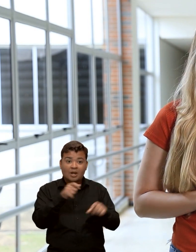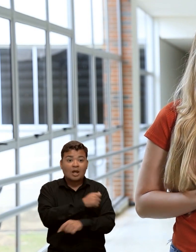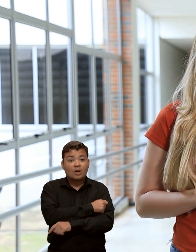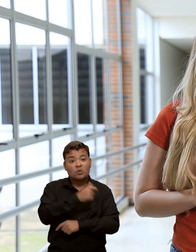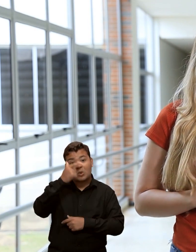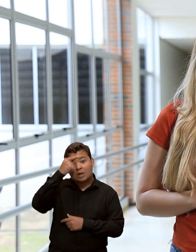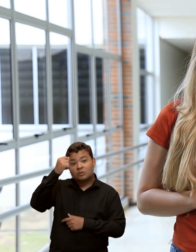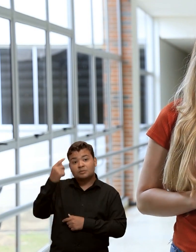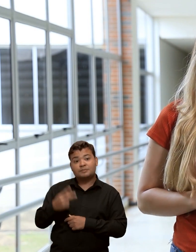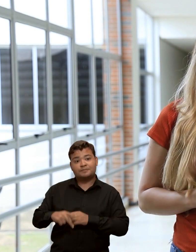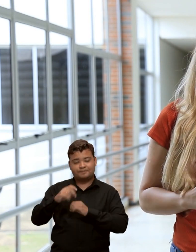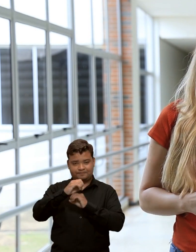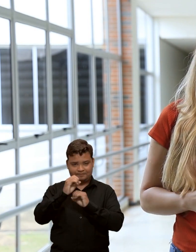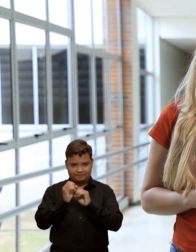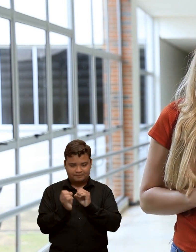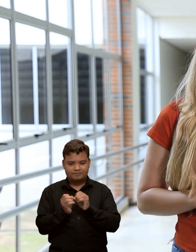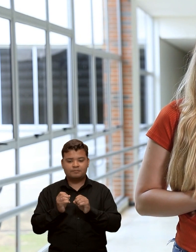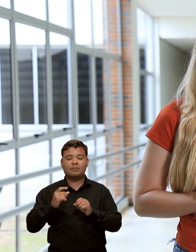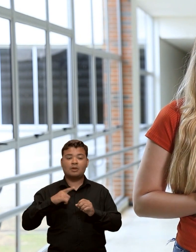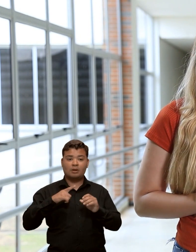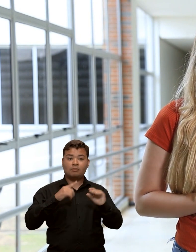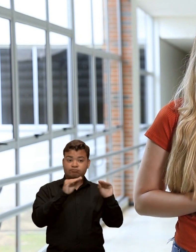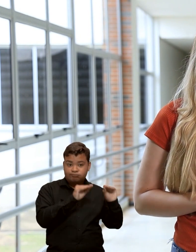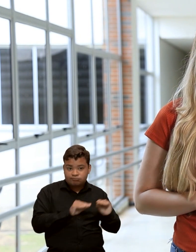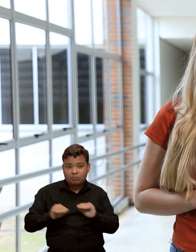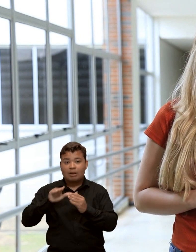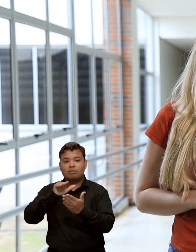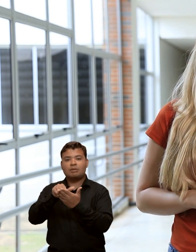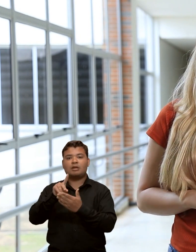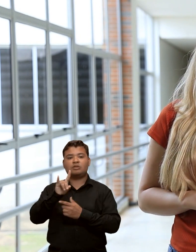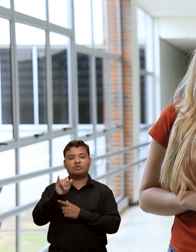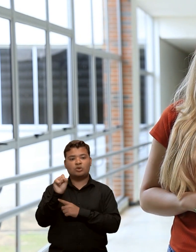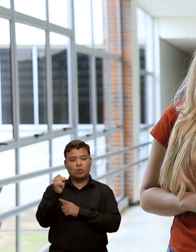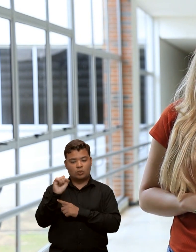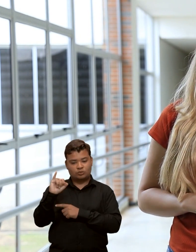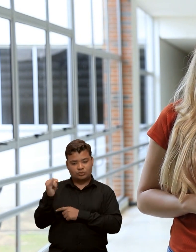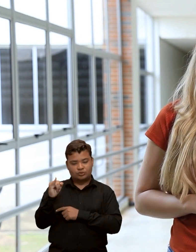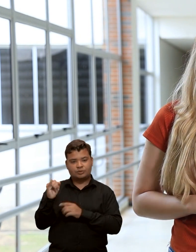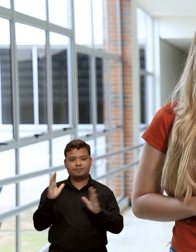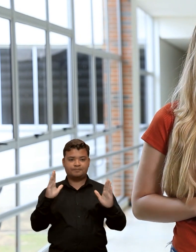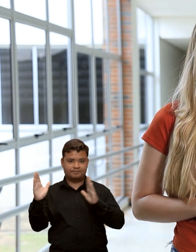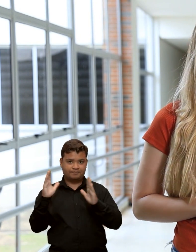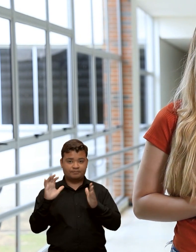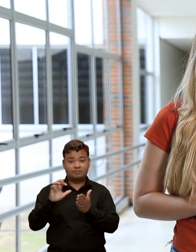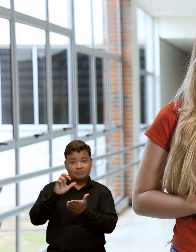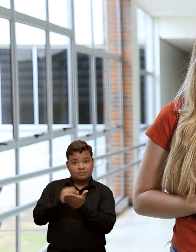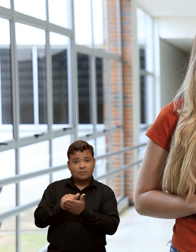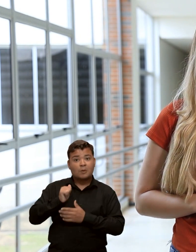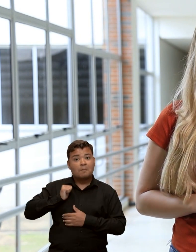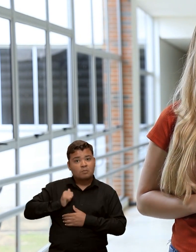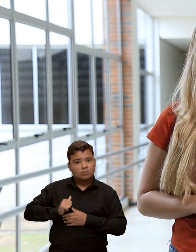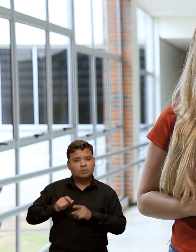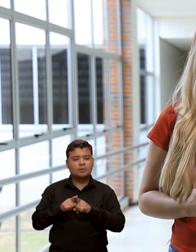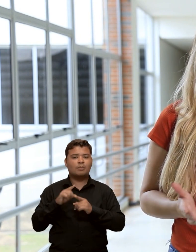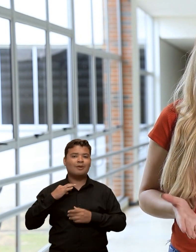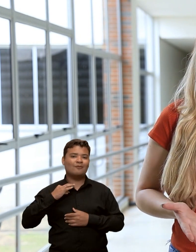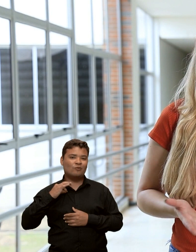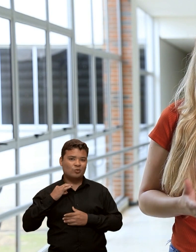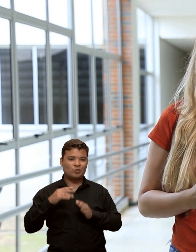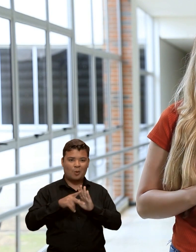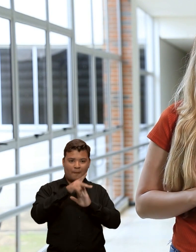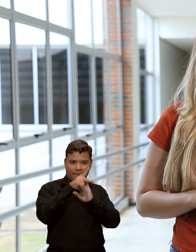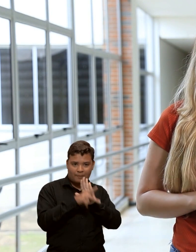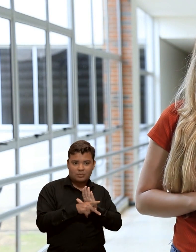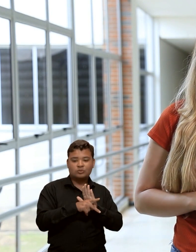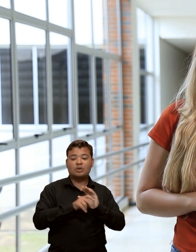da UFG. Foi prorrogado para o dia 8 de janeiro o prazo para as inscrições de bolsistas e voluntários no projeto Educar